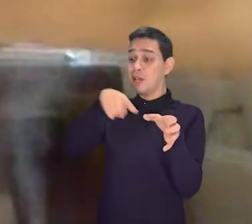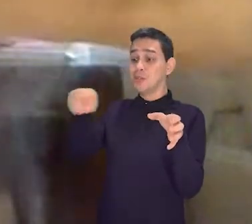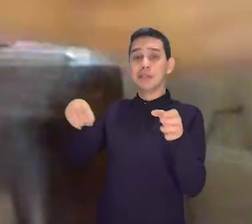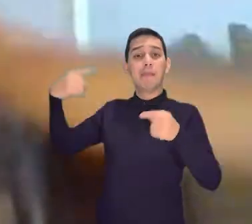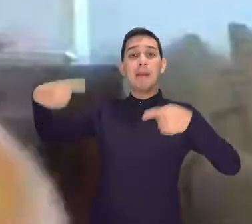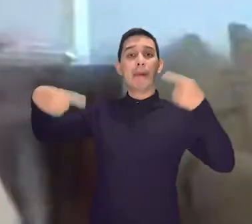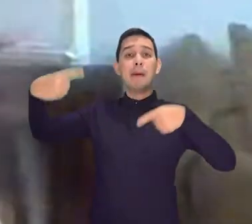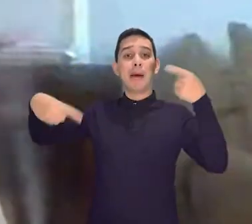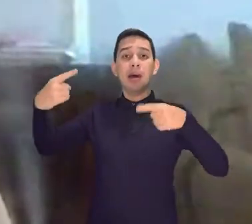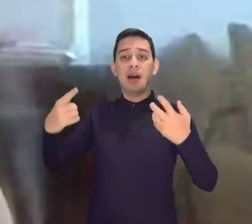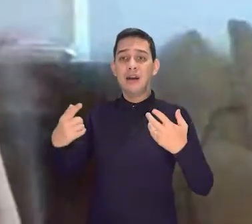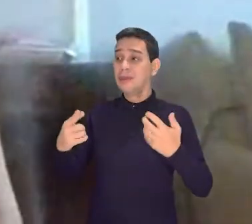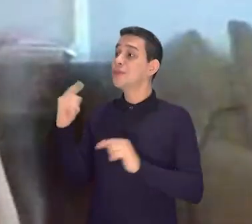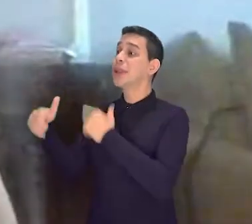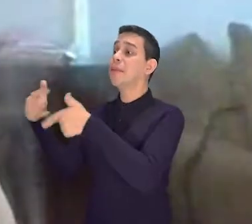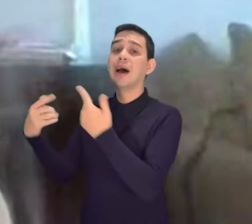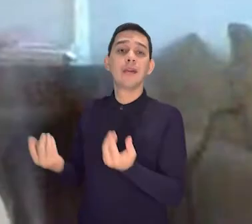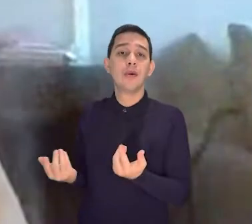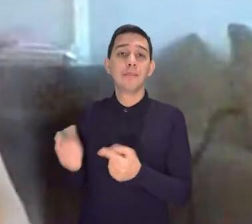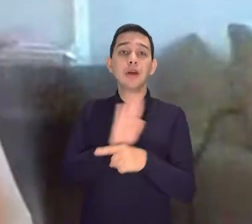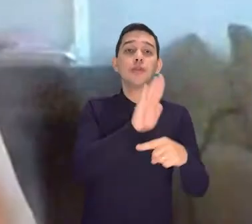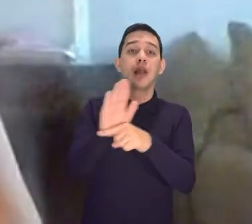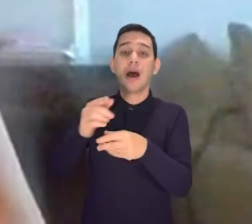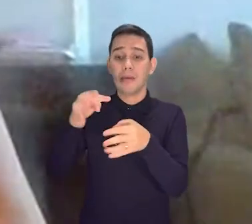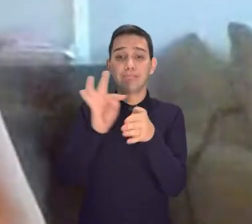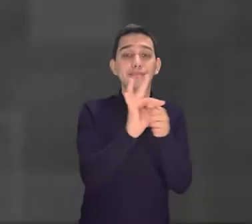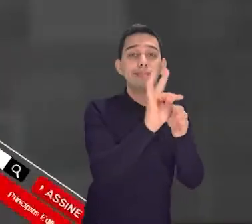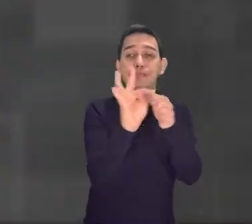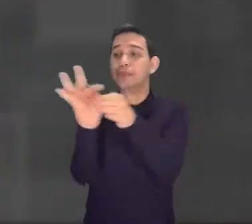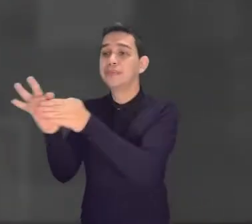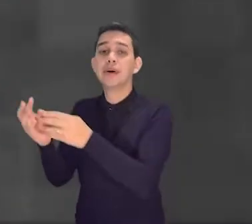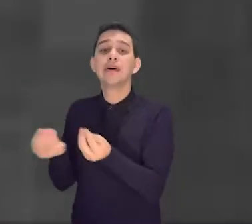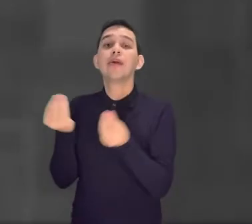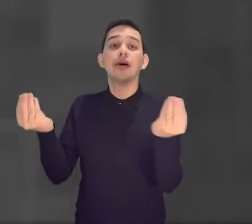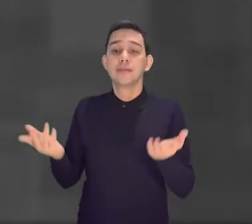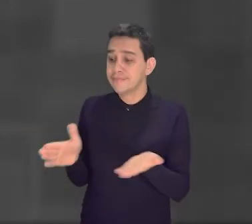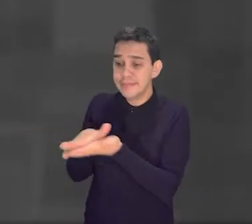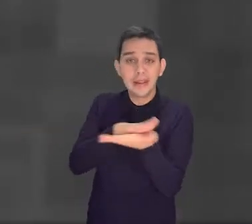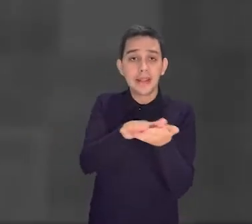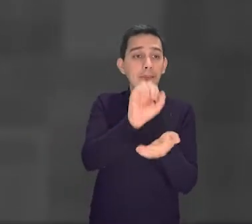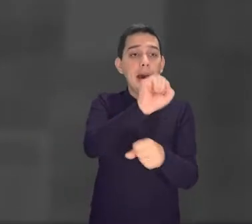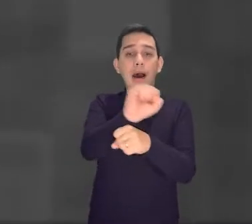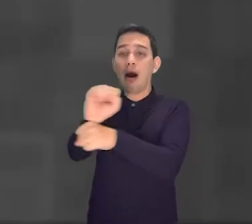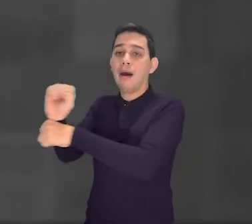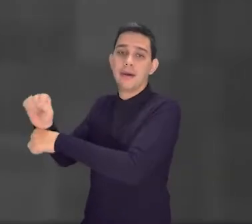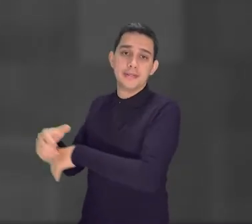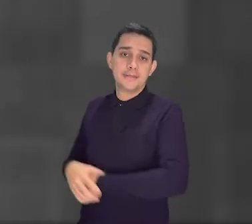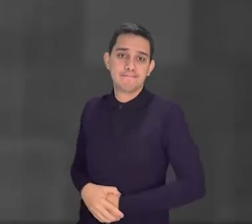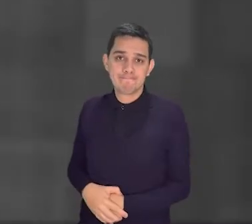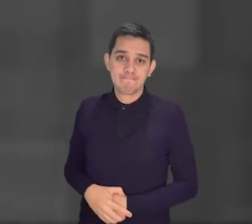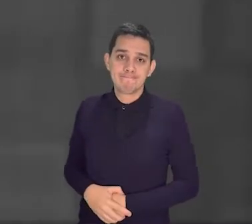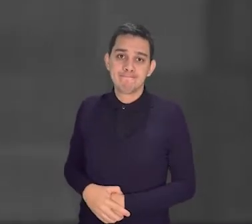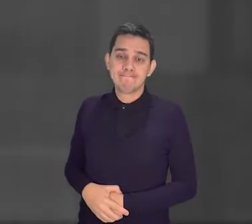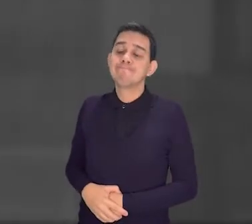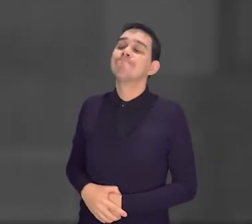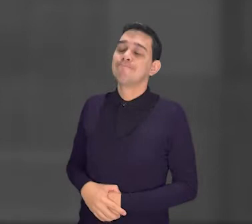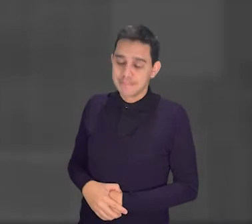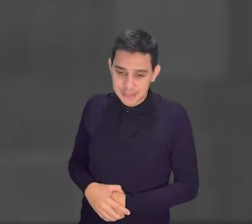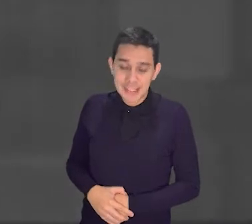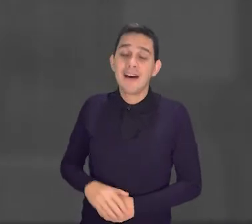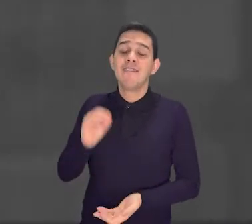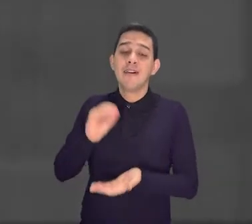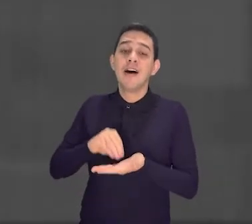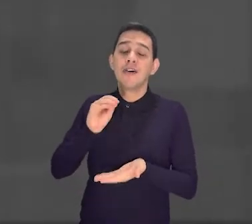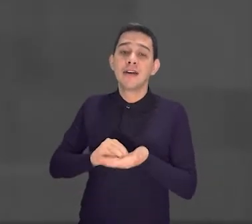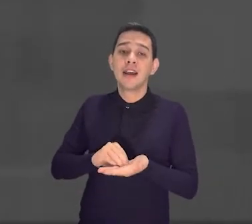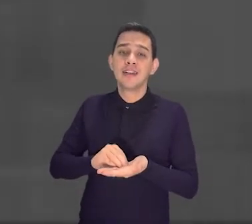entregue. E isso revela, no ponto de vista ministerial, que há, no mínimo, uma falha